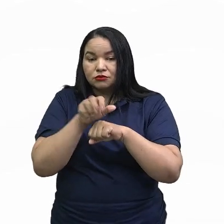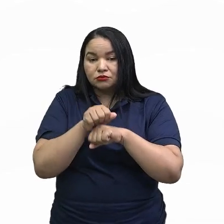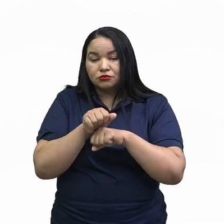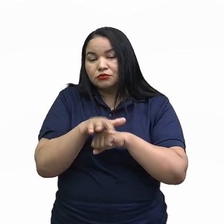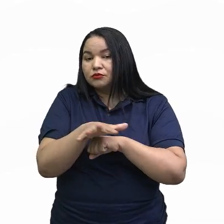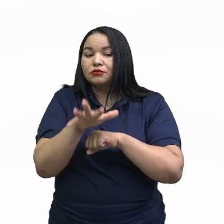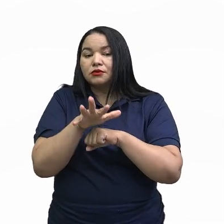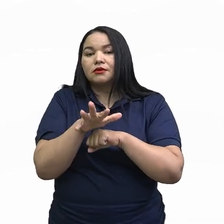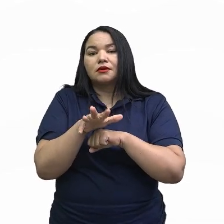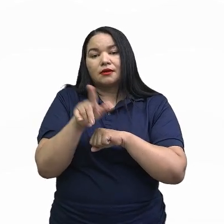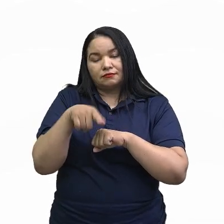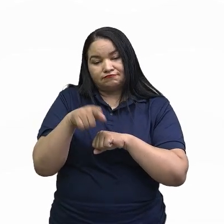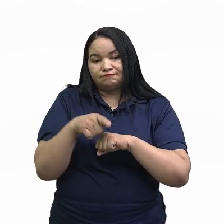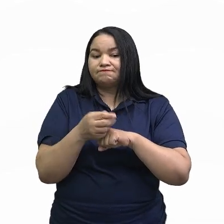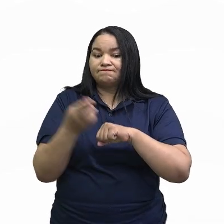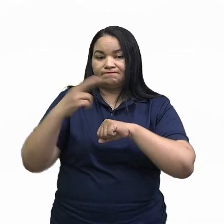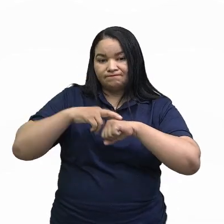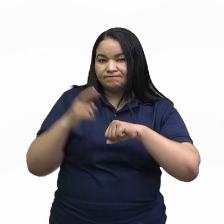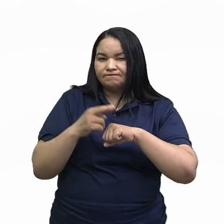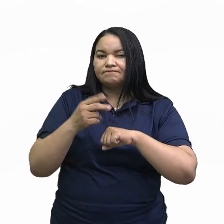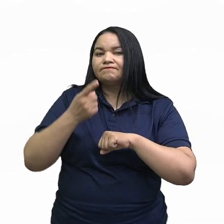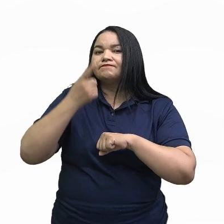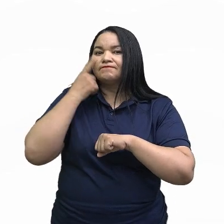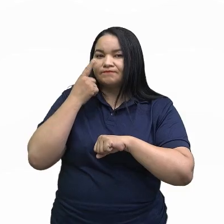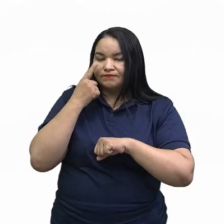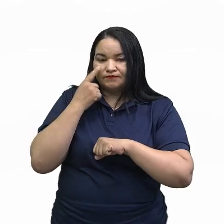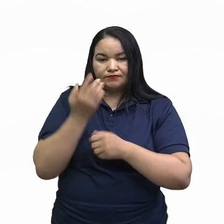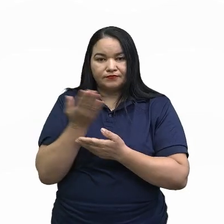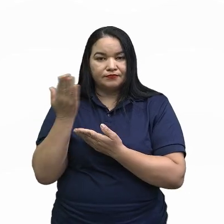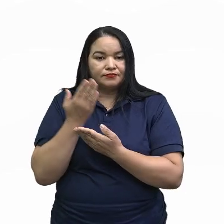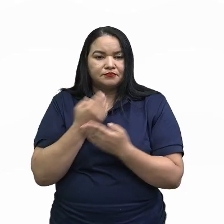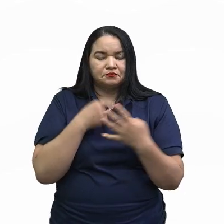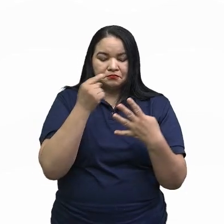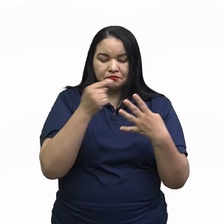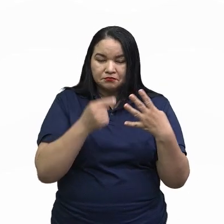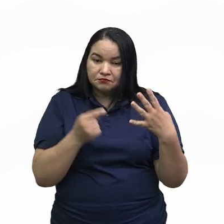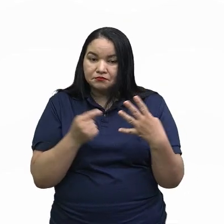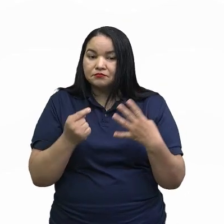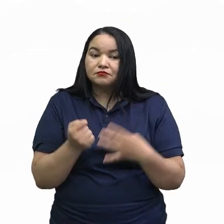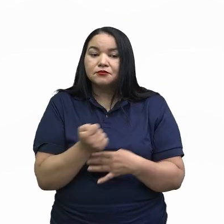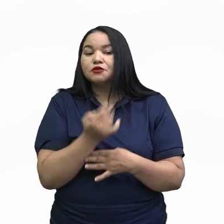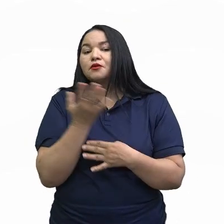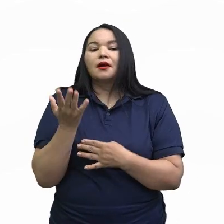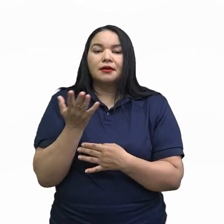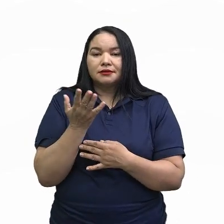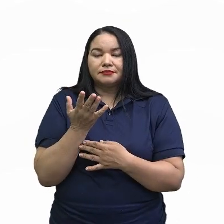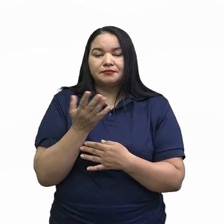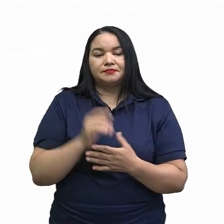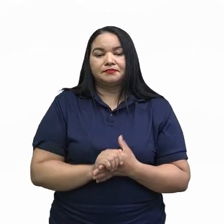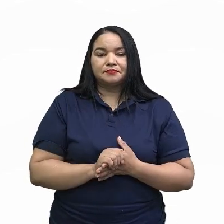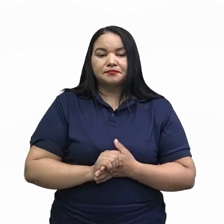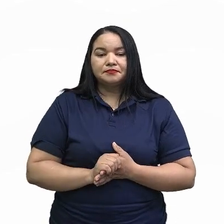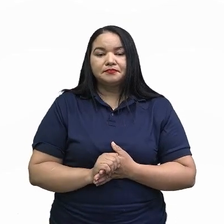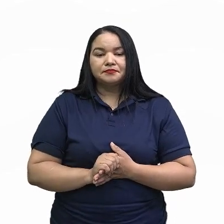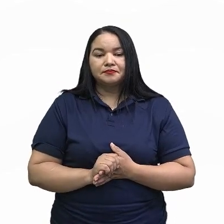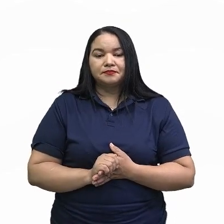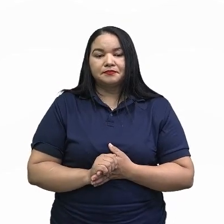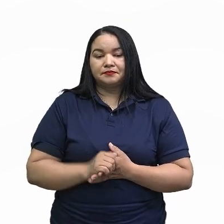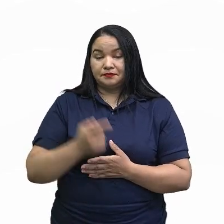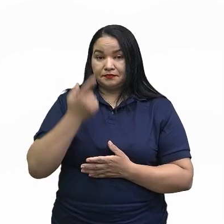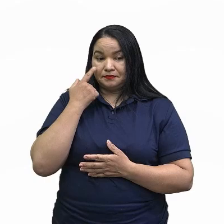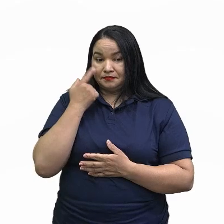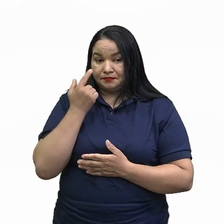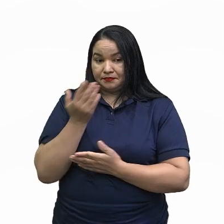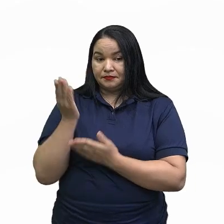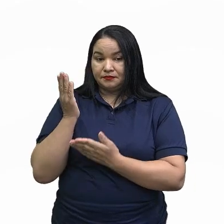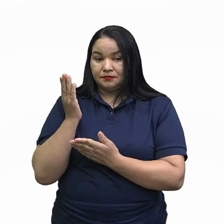partículas radioativas. Bora dar uma olhadinha aí quais são essas partículas, né, que são emitidas, como você vê aqui do